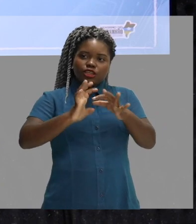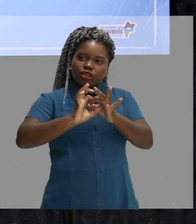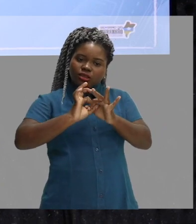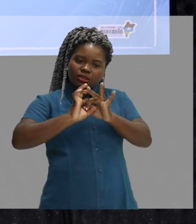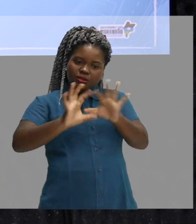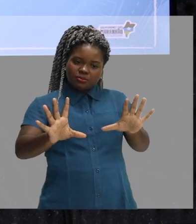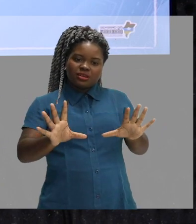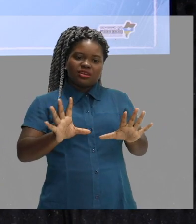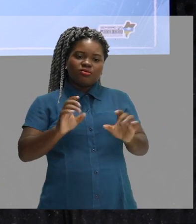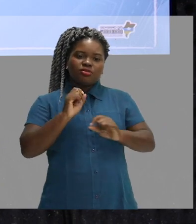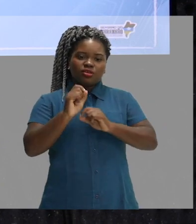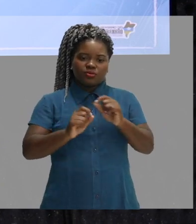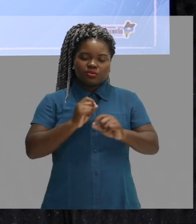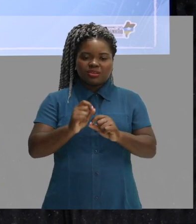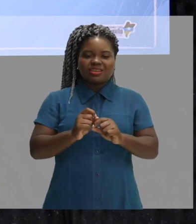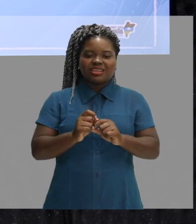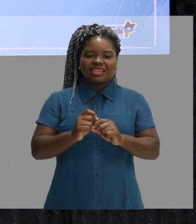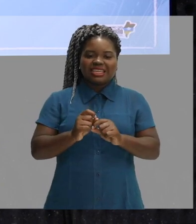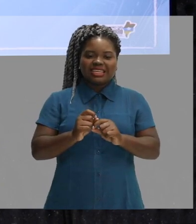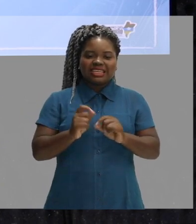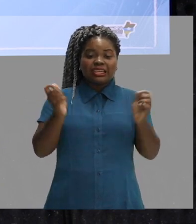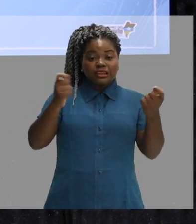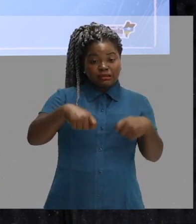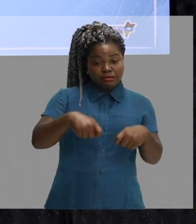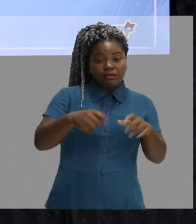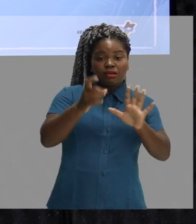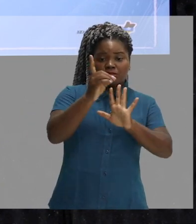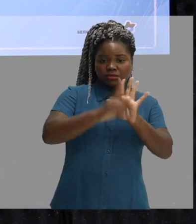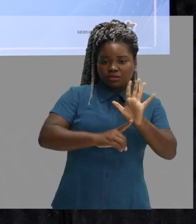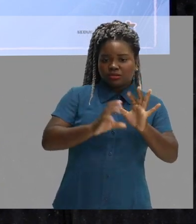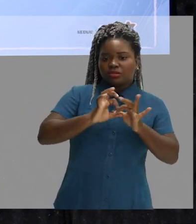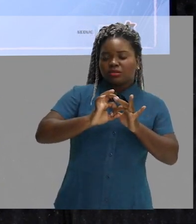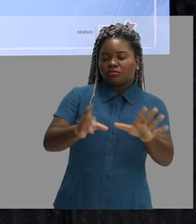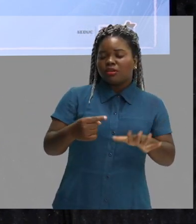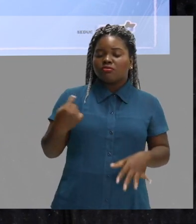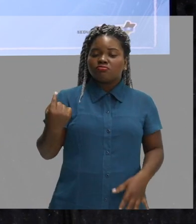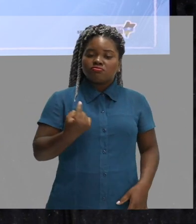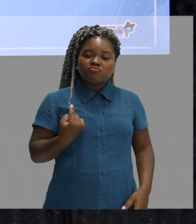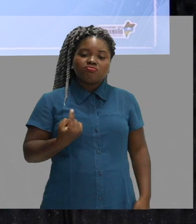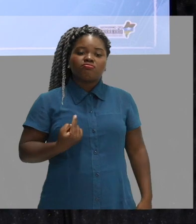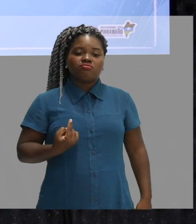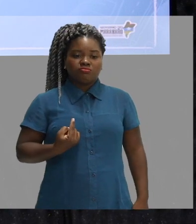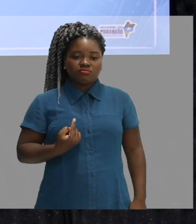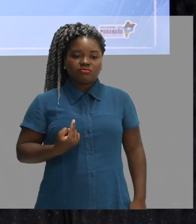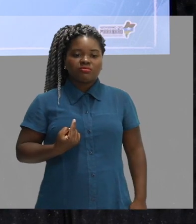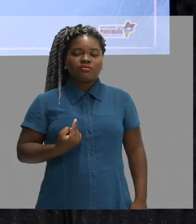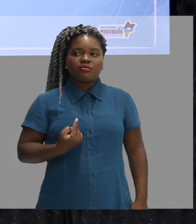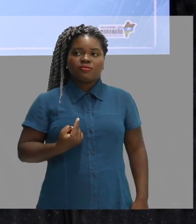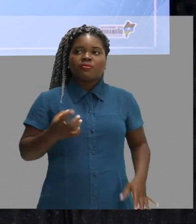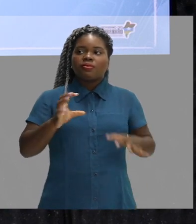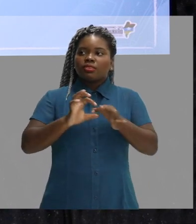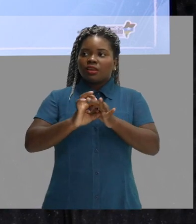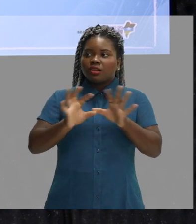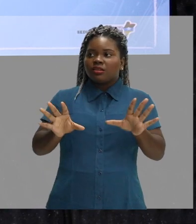o Estado que garante direitos e liberdades individuais. Por isso o nome é liberal.